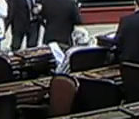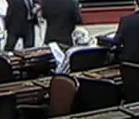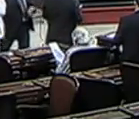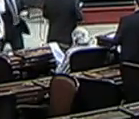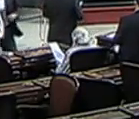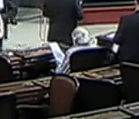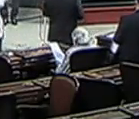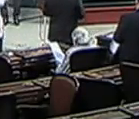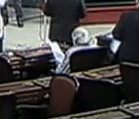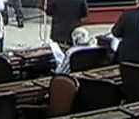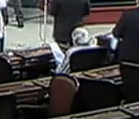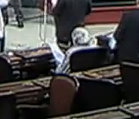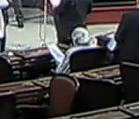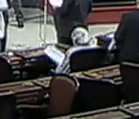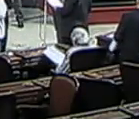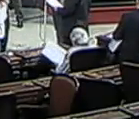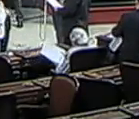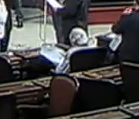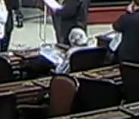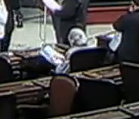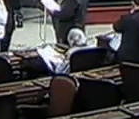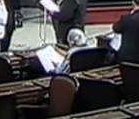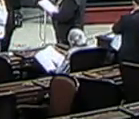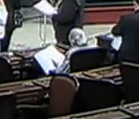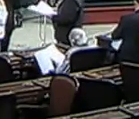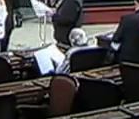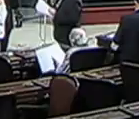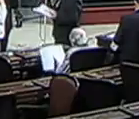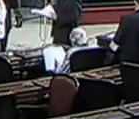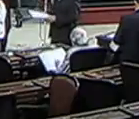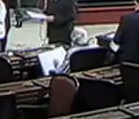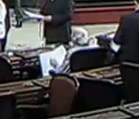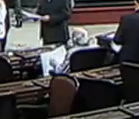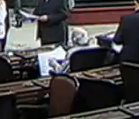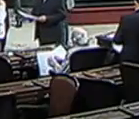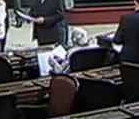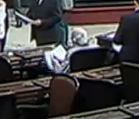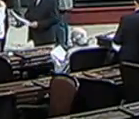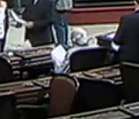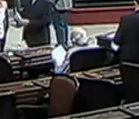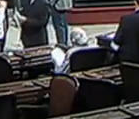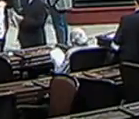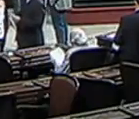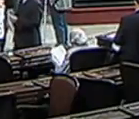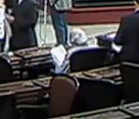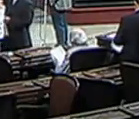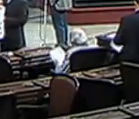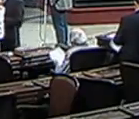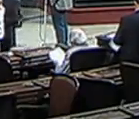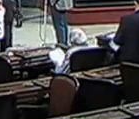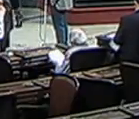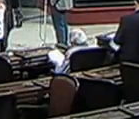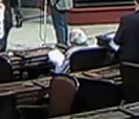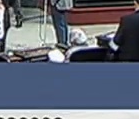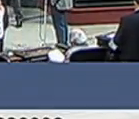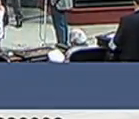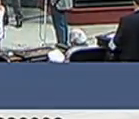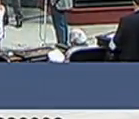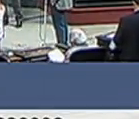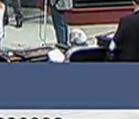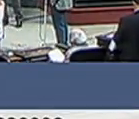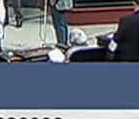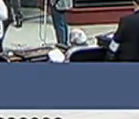2243/2016, que é a criação do envio de comunicação para a caixa